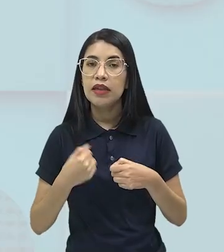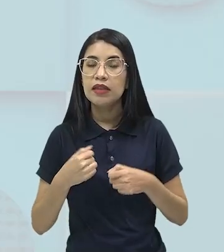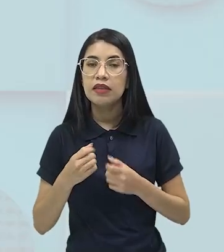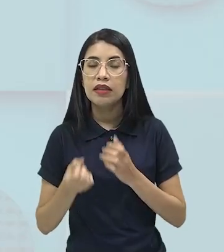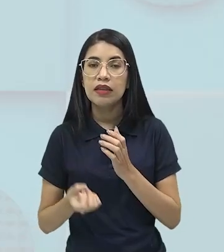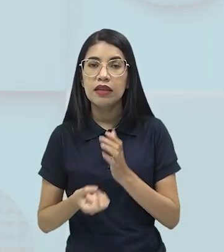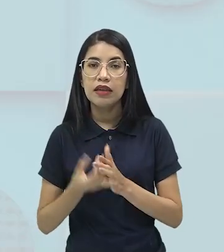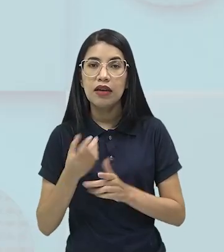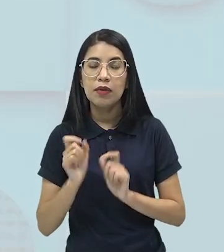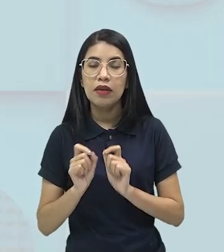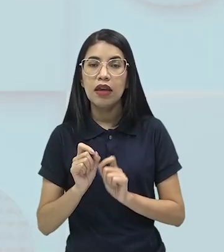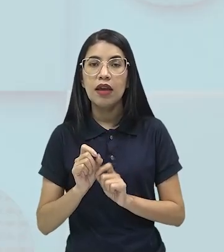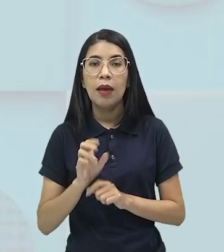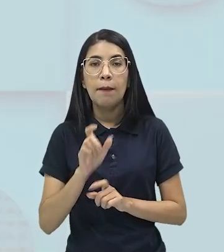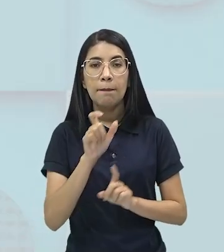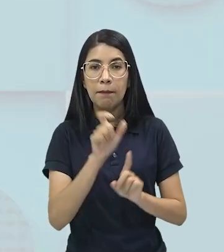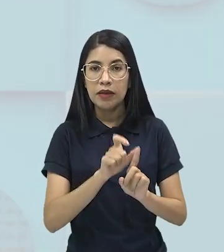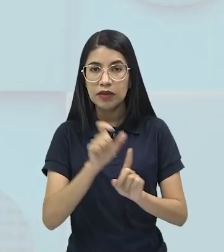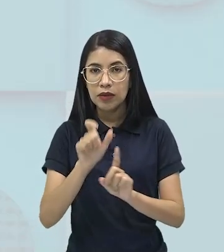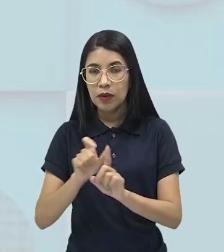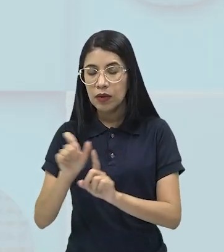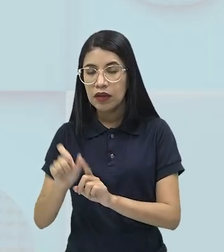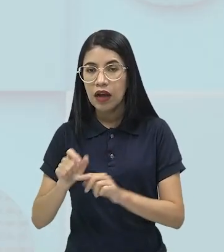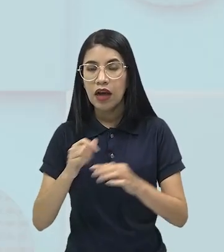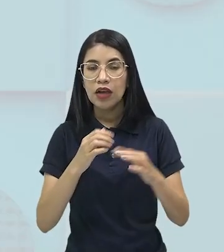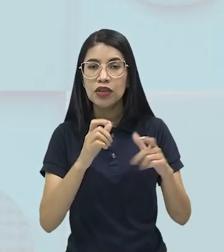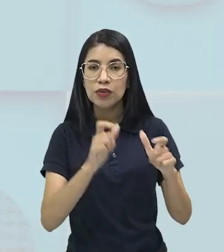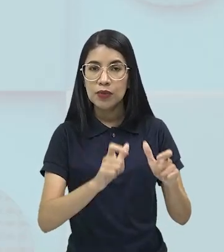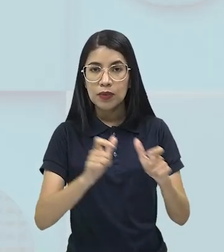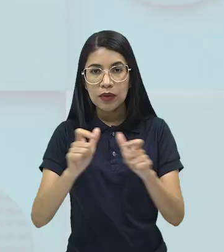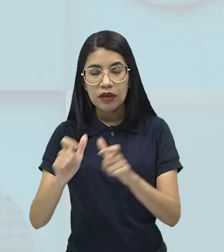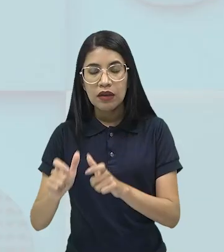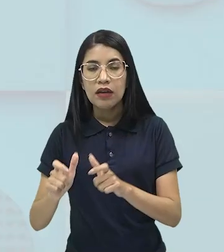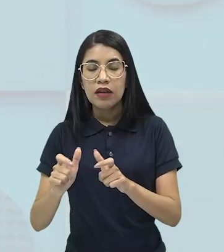criar nomes de personagens, lugar, né?